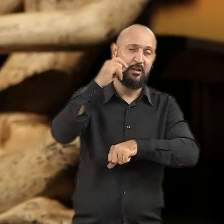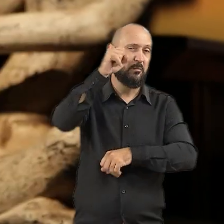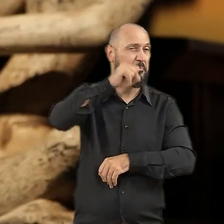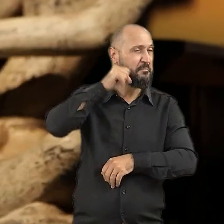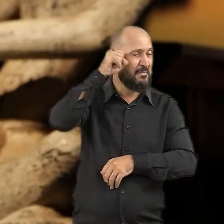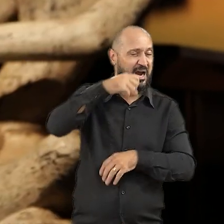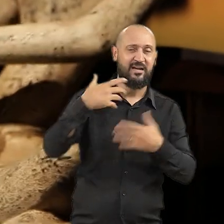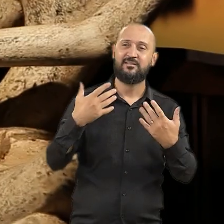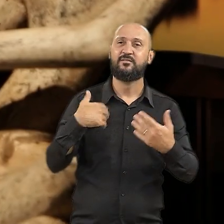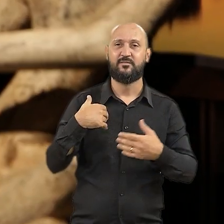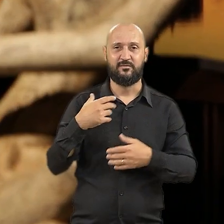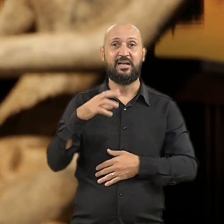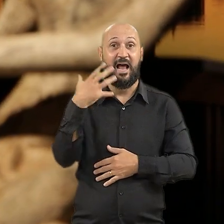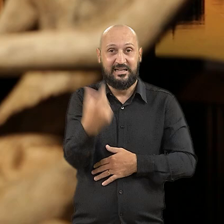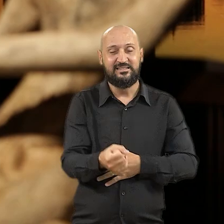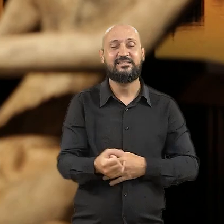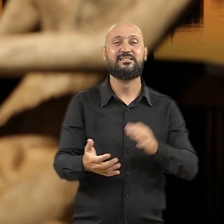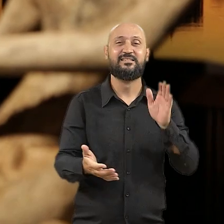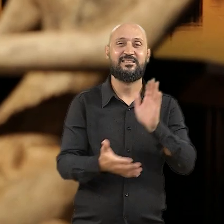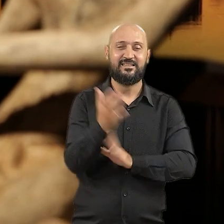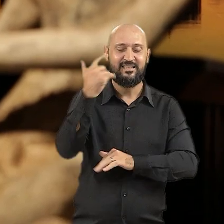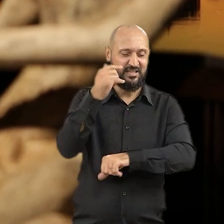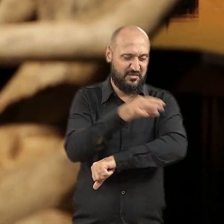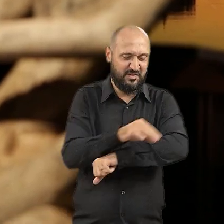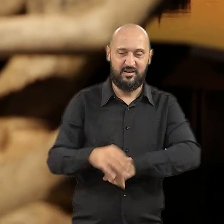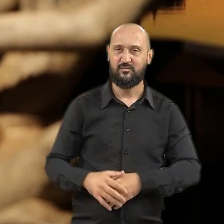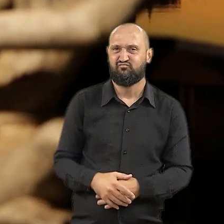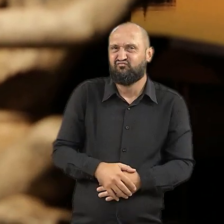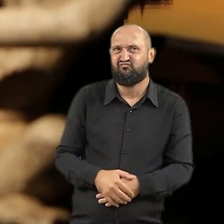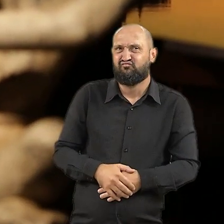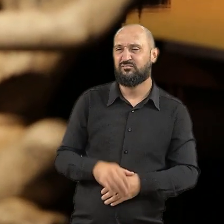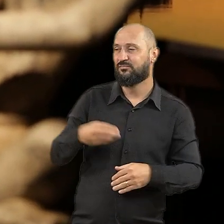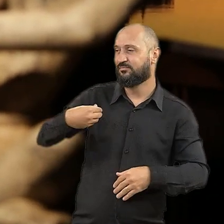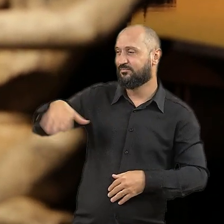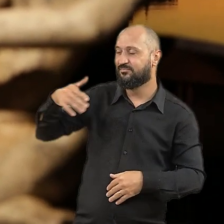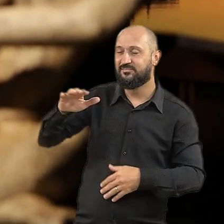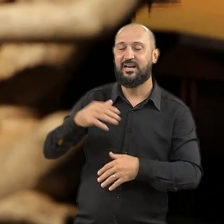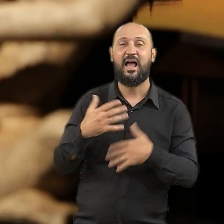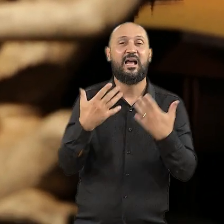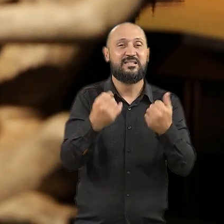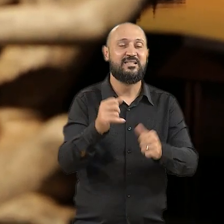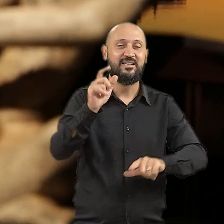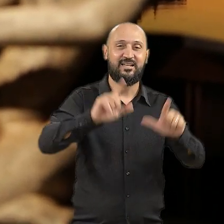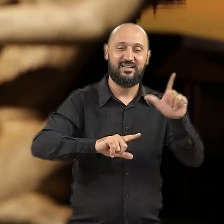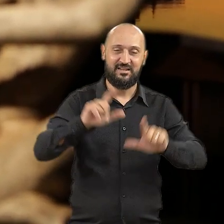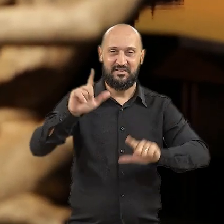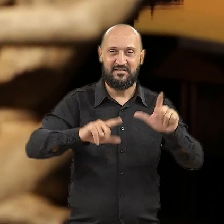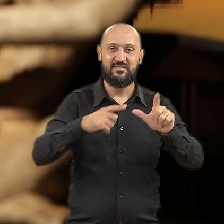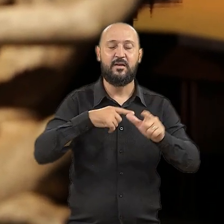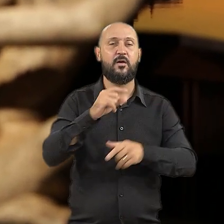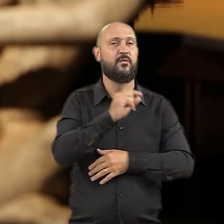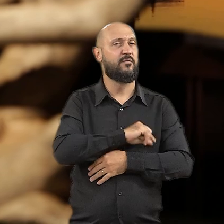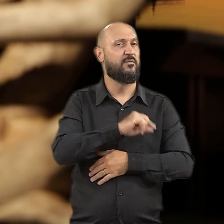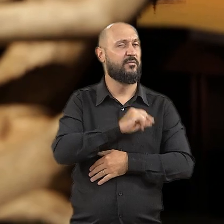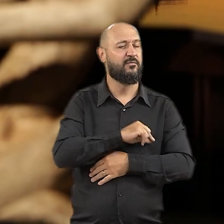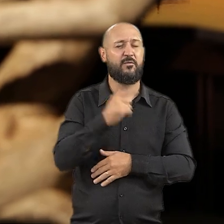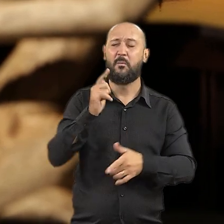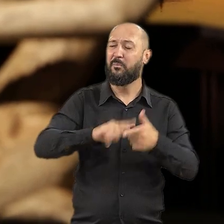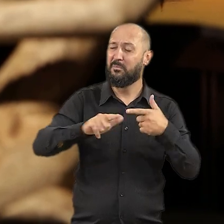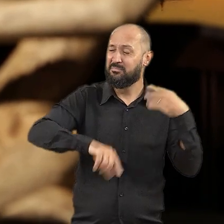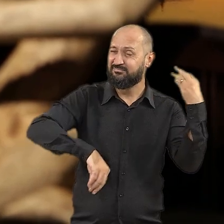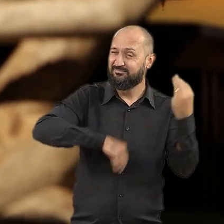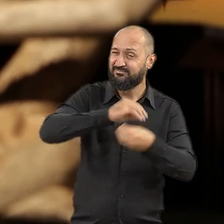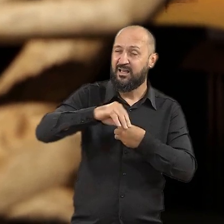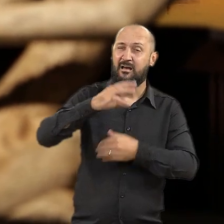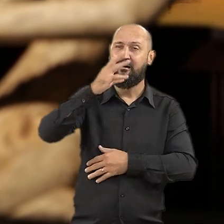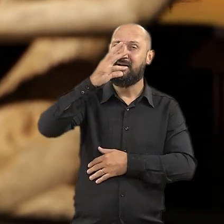Poderes. E falei, vamos embora, eu largar a mão de engenharia. Engenharia nada, né? Aí eu optei pela TV... E aí financeiramente foi o caos,